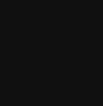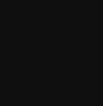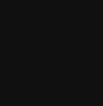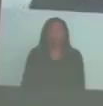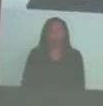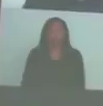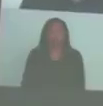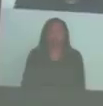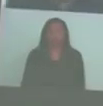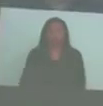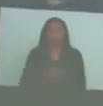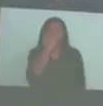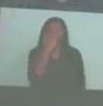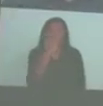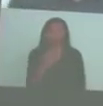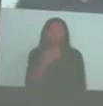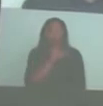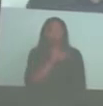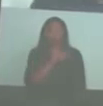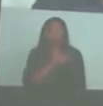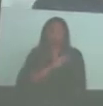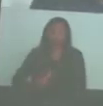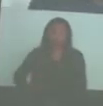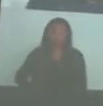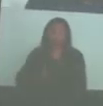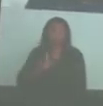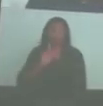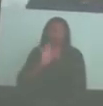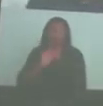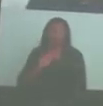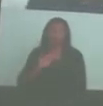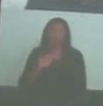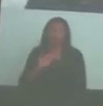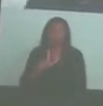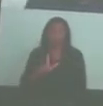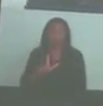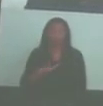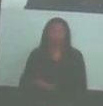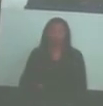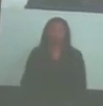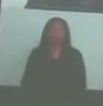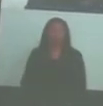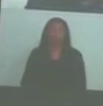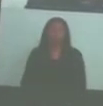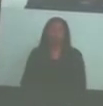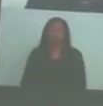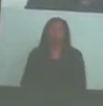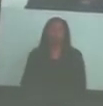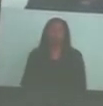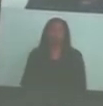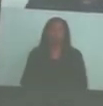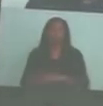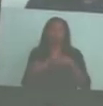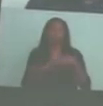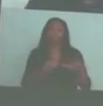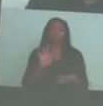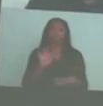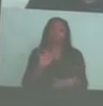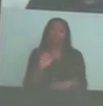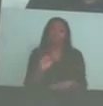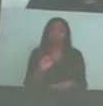Agradeço ao vereador Gabriel. O vereador Afrânio solicitou o uso da fala na segunda sessão. Portanto, como